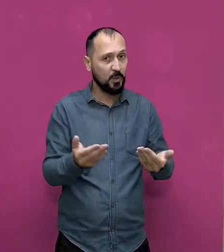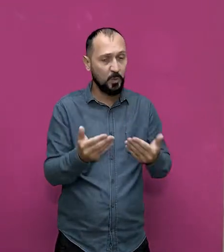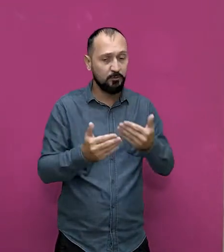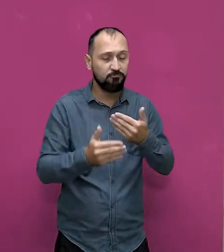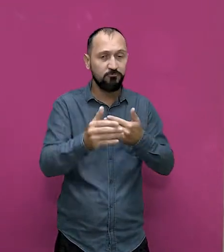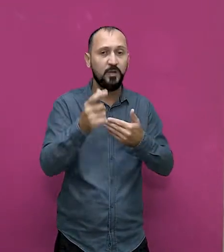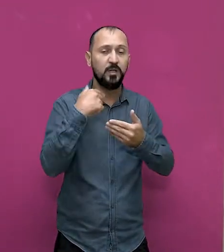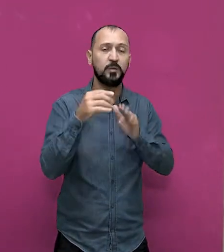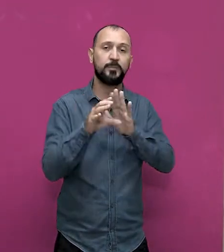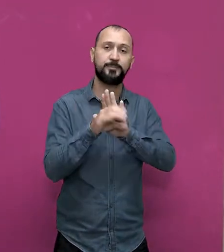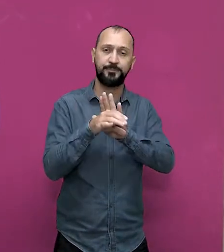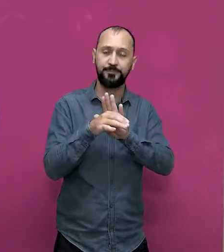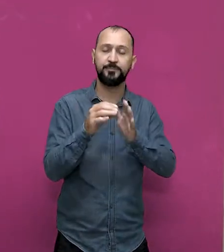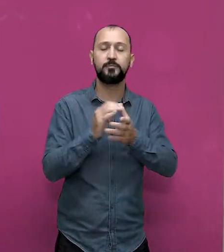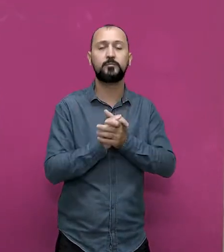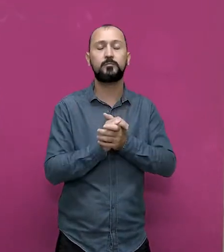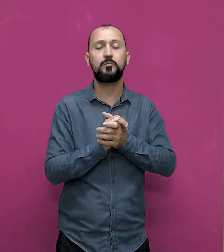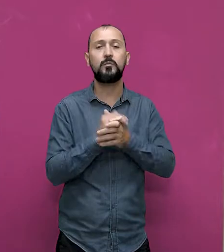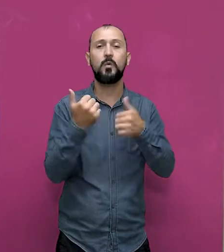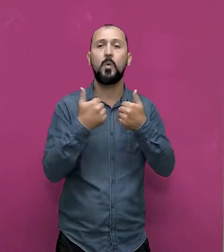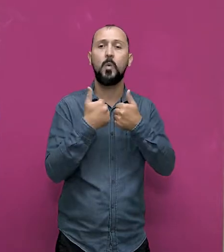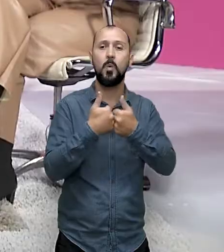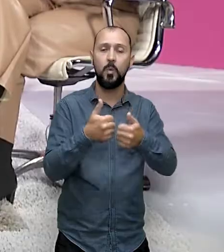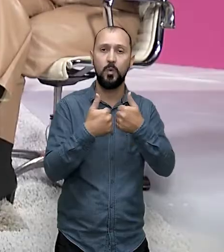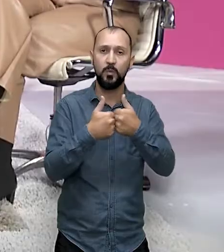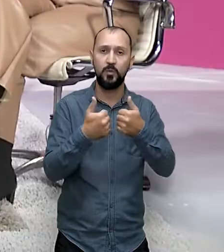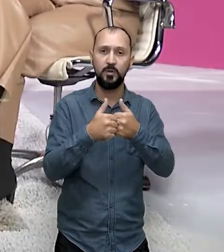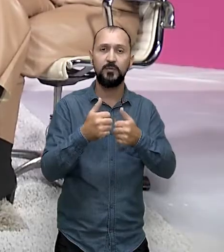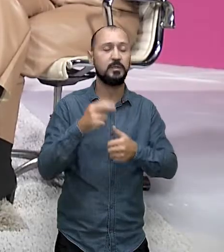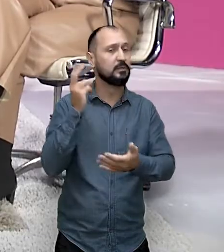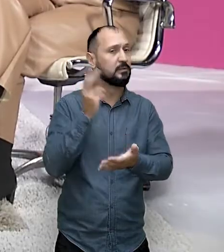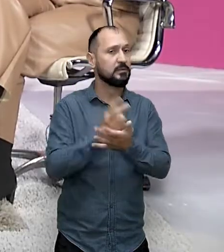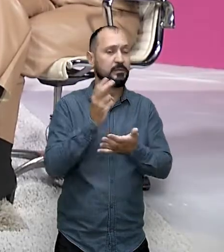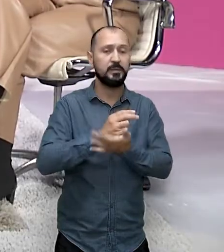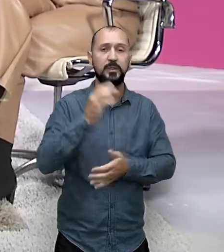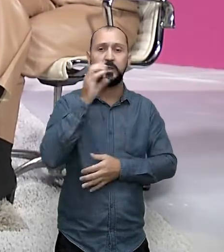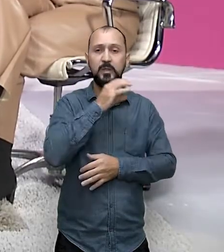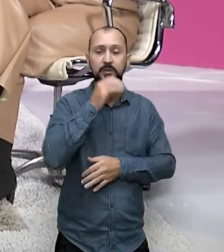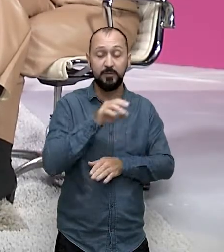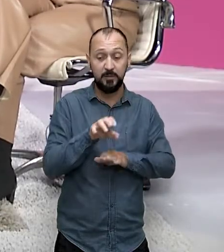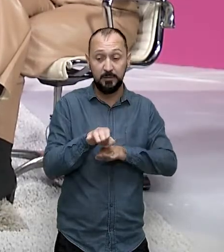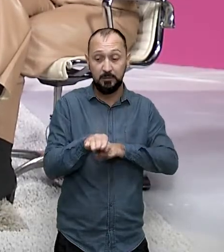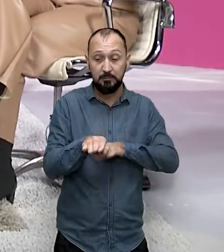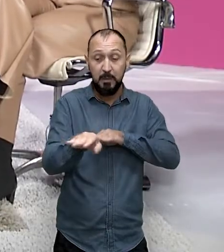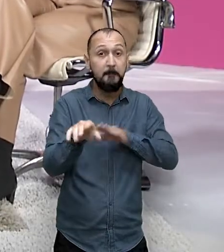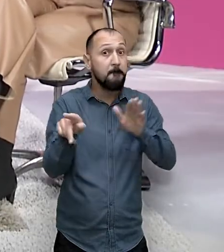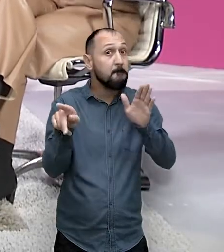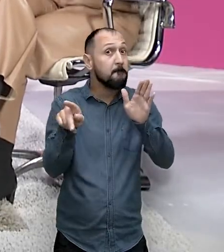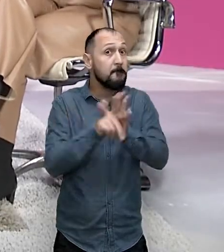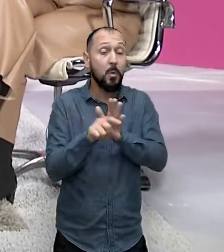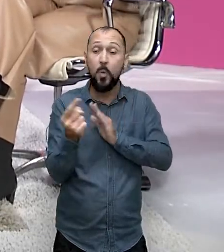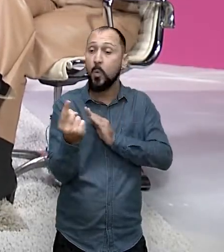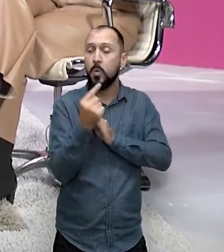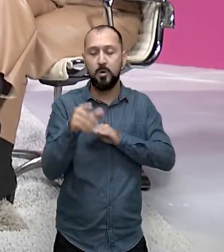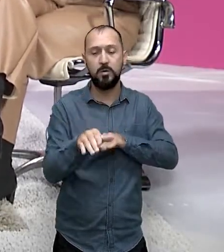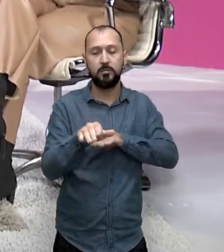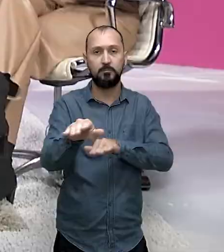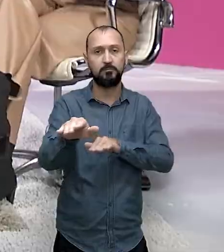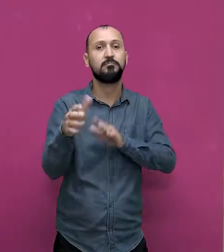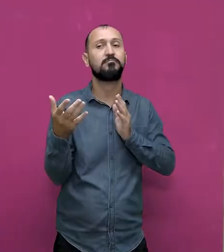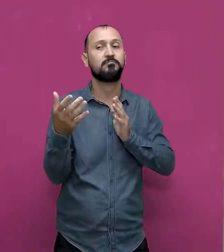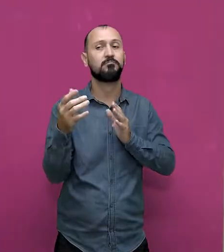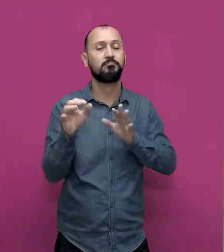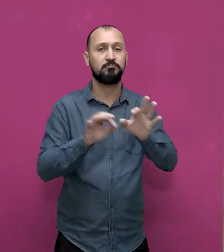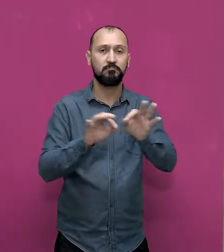está dando nela é nesse conceito. Então, o ônibus, ele vai ter prioridade, ele vai ter uma via exclusiva para ele